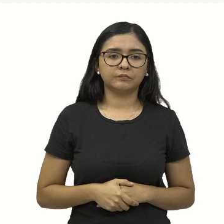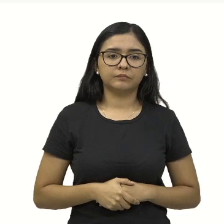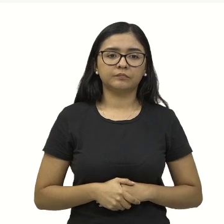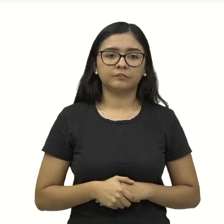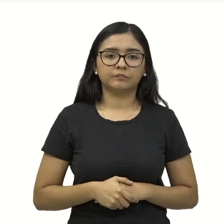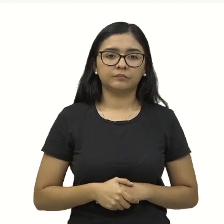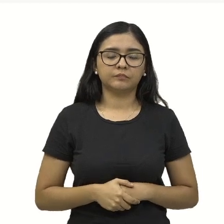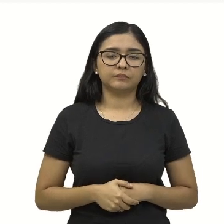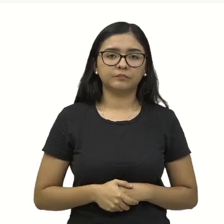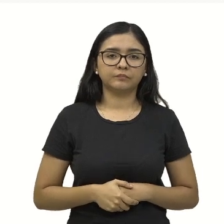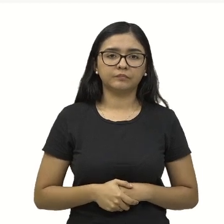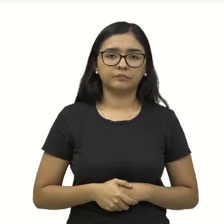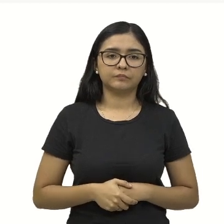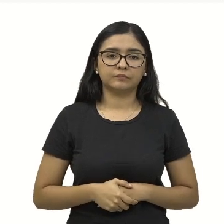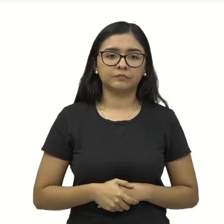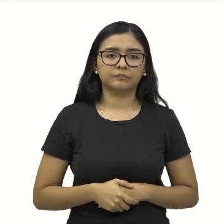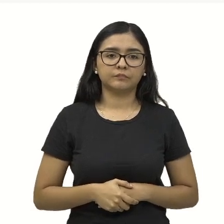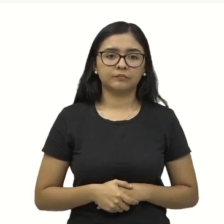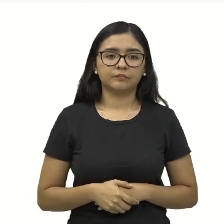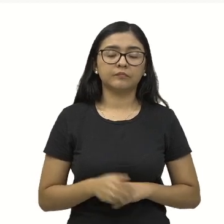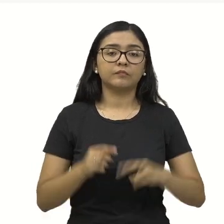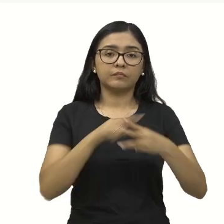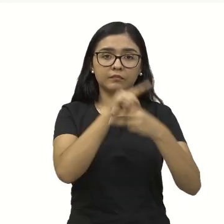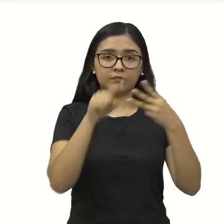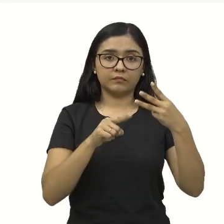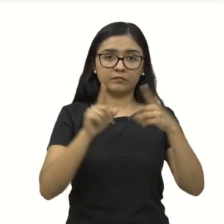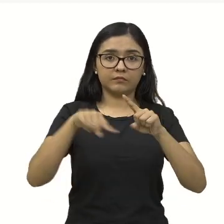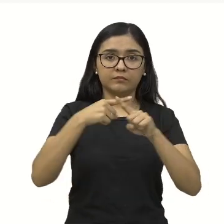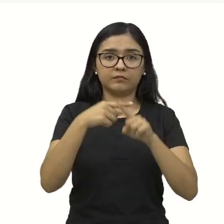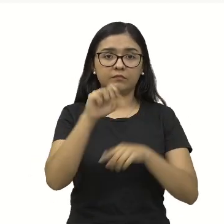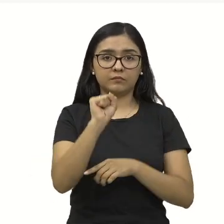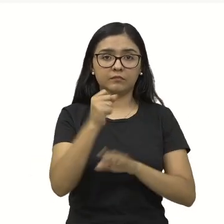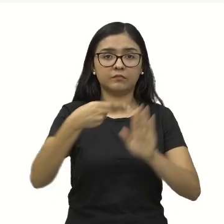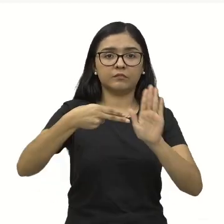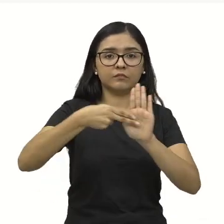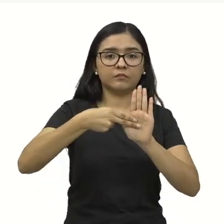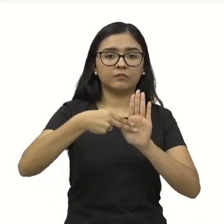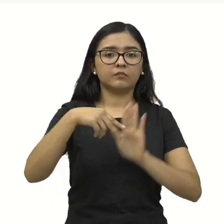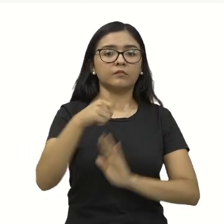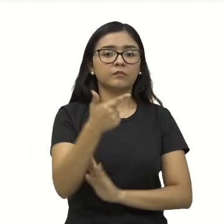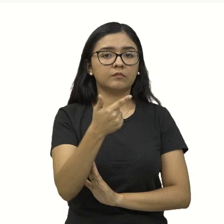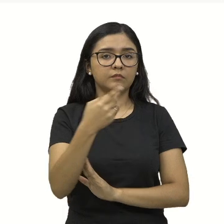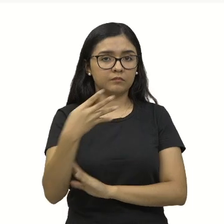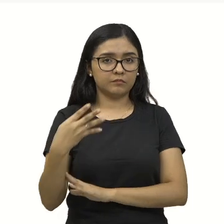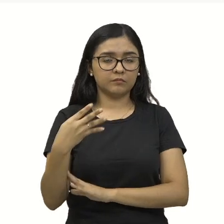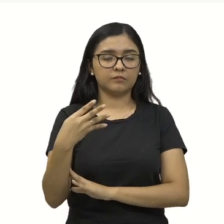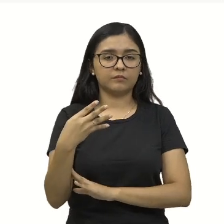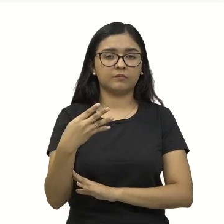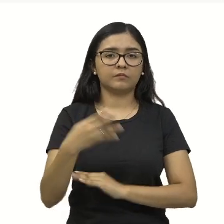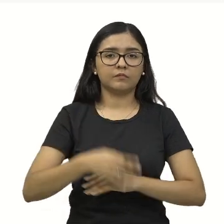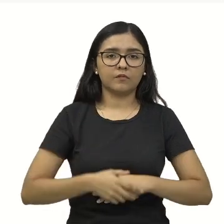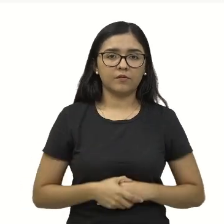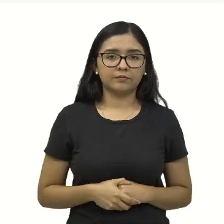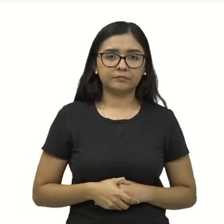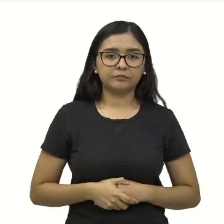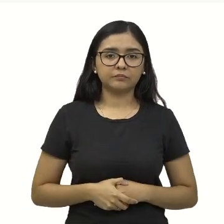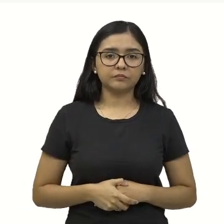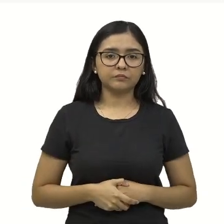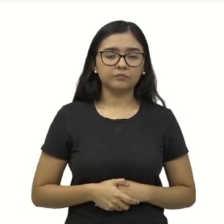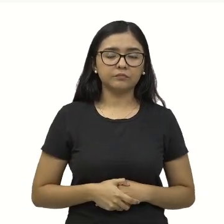3 vezes 7, 21. 3 vezes 8, 24.